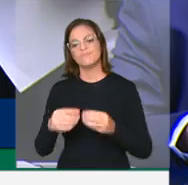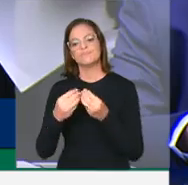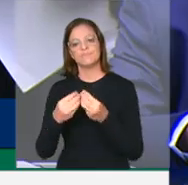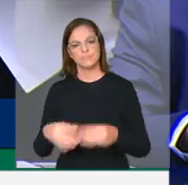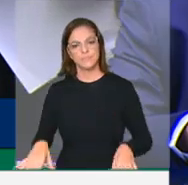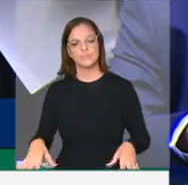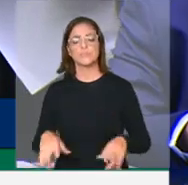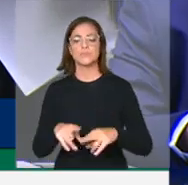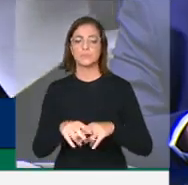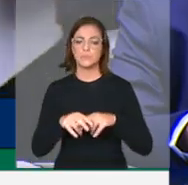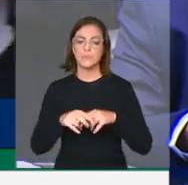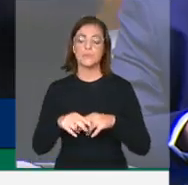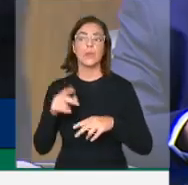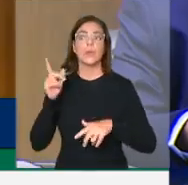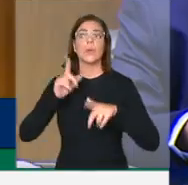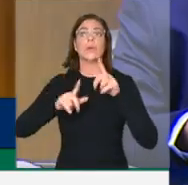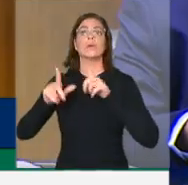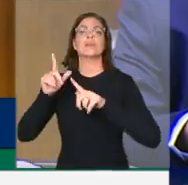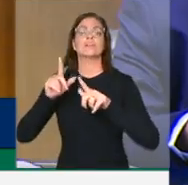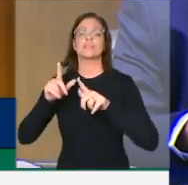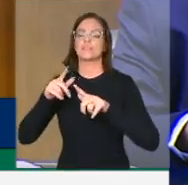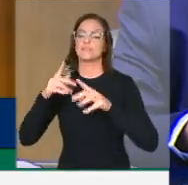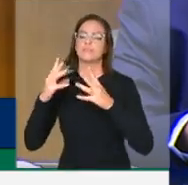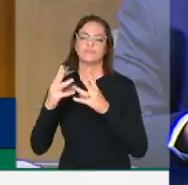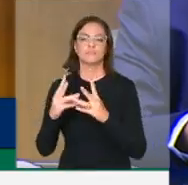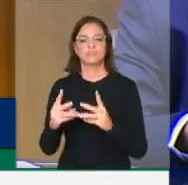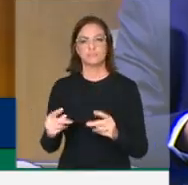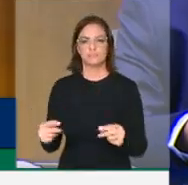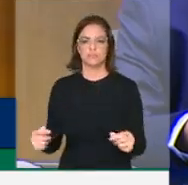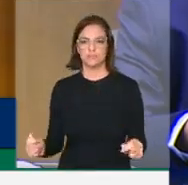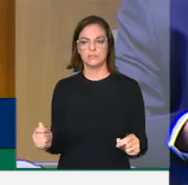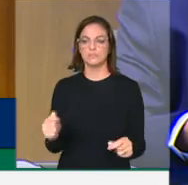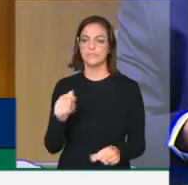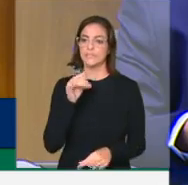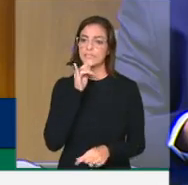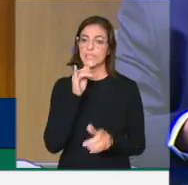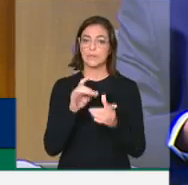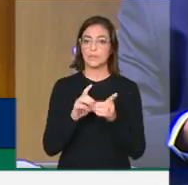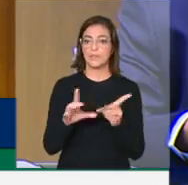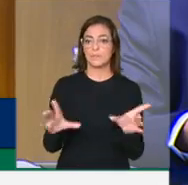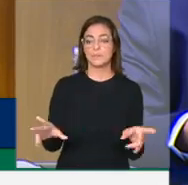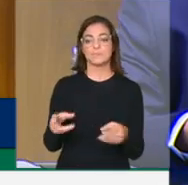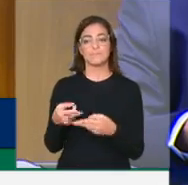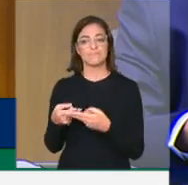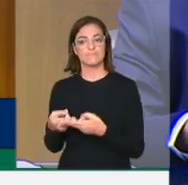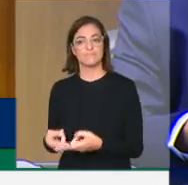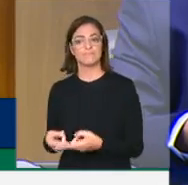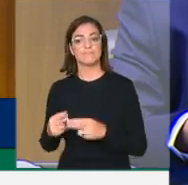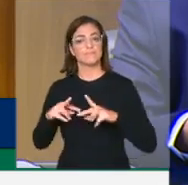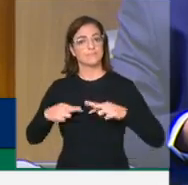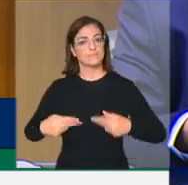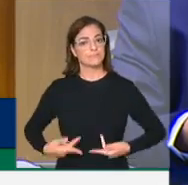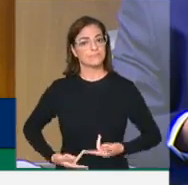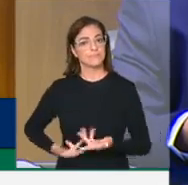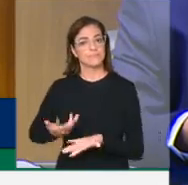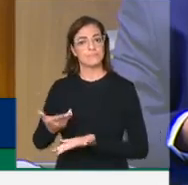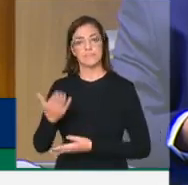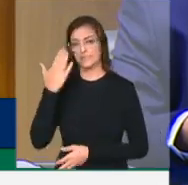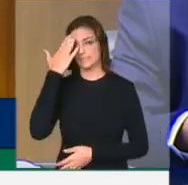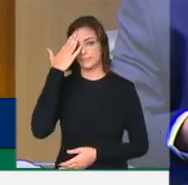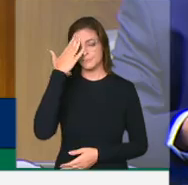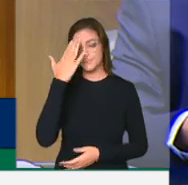romperam conquista da civilização ocidental, como a democracia, a tolerância, o humanismo e o